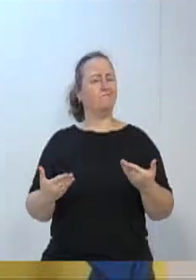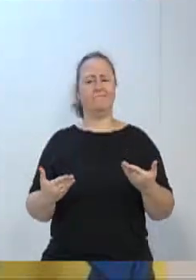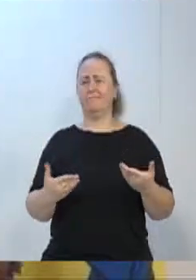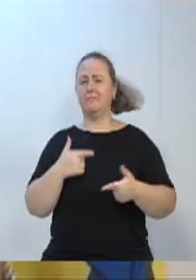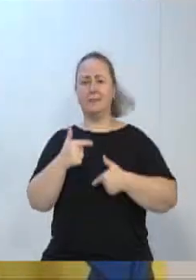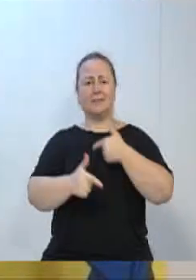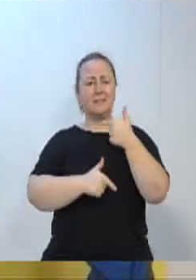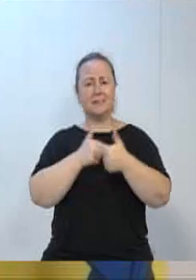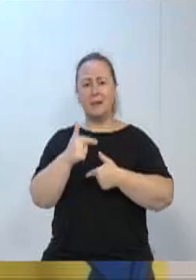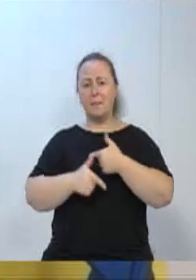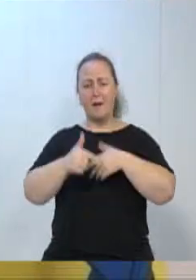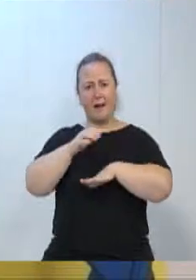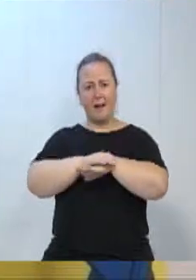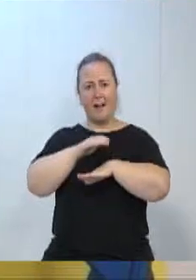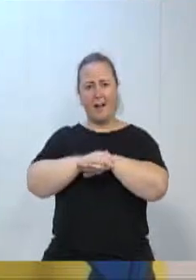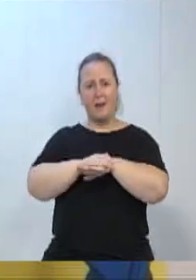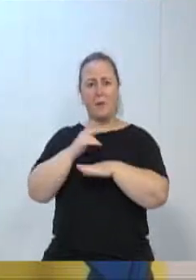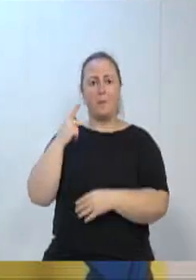do parlamentar.